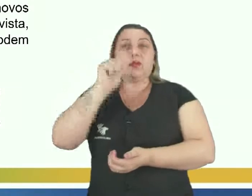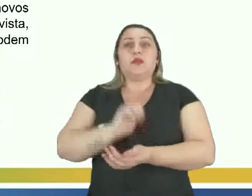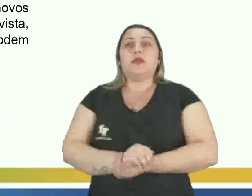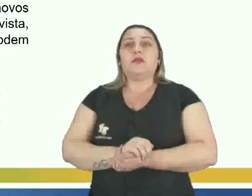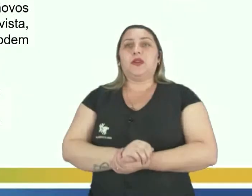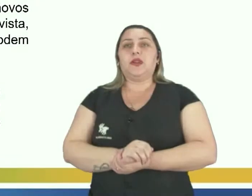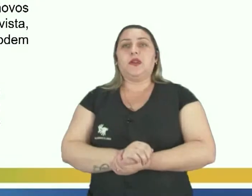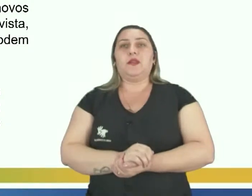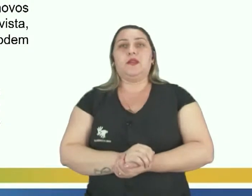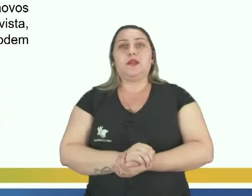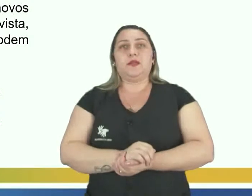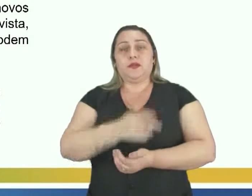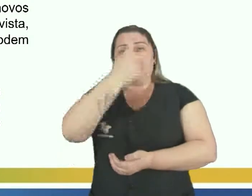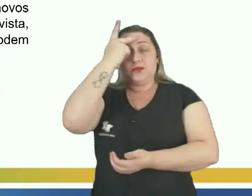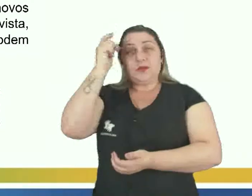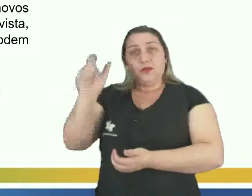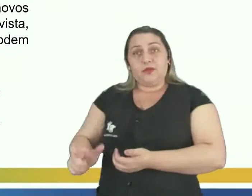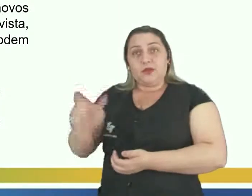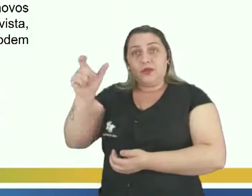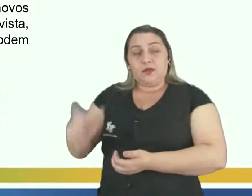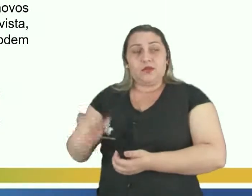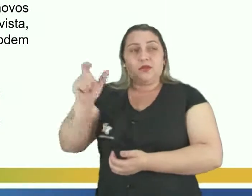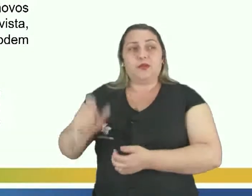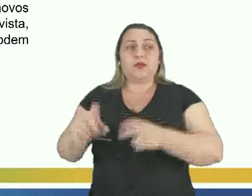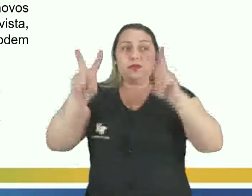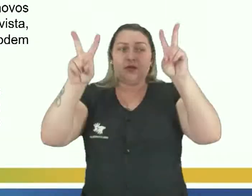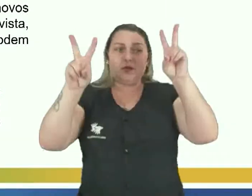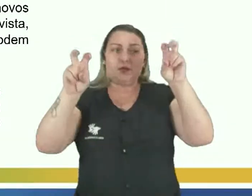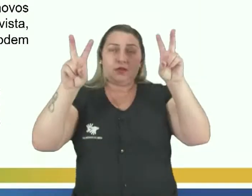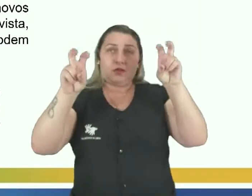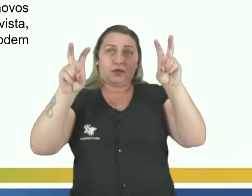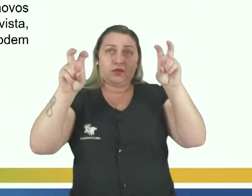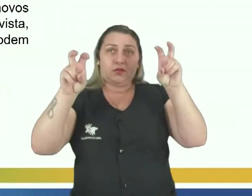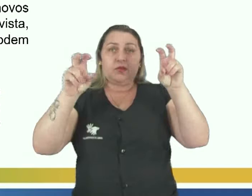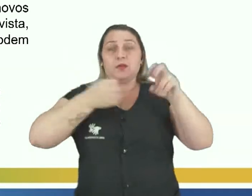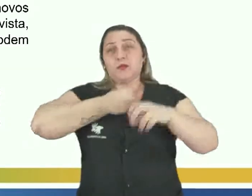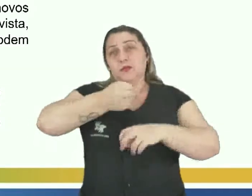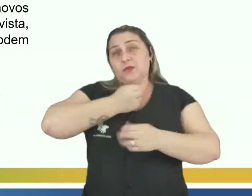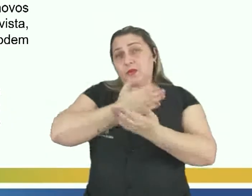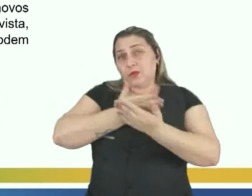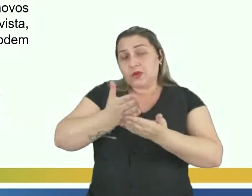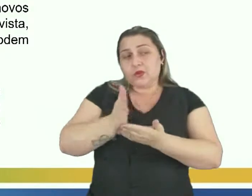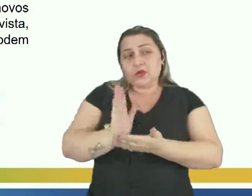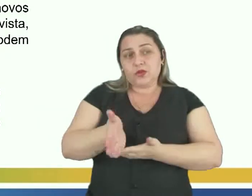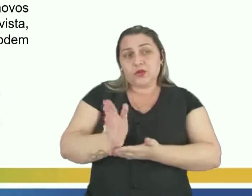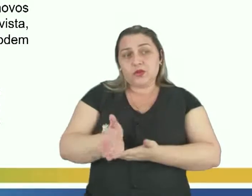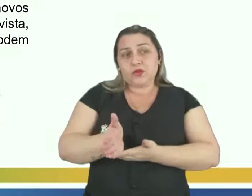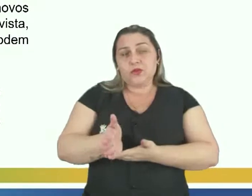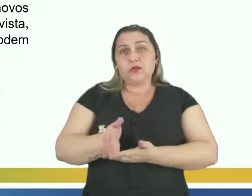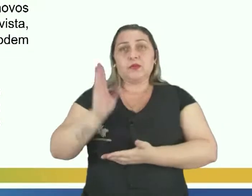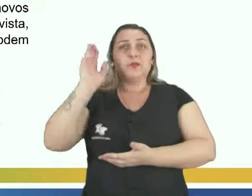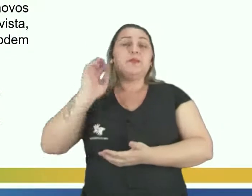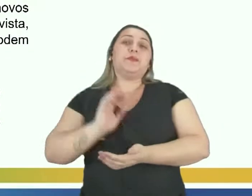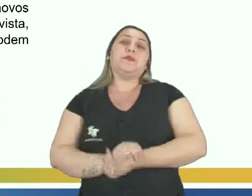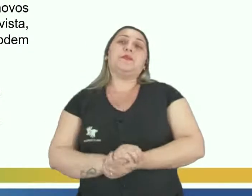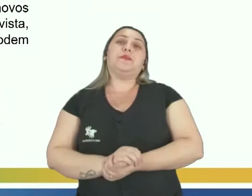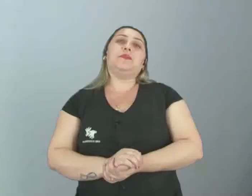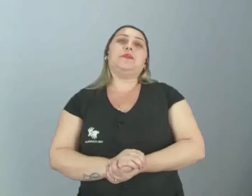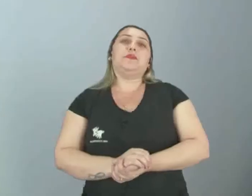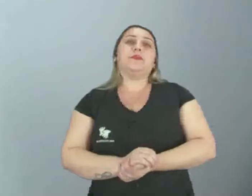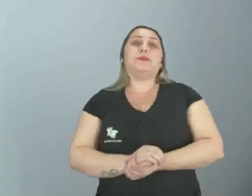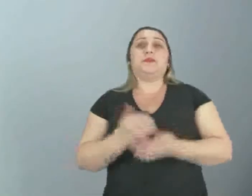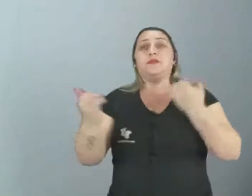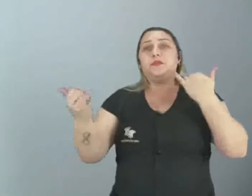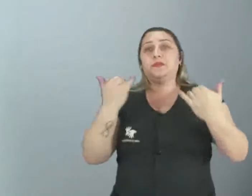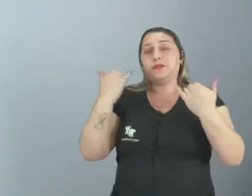foram criados por ele e o assunto que vai ser tratado nessa entrevista. Tá? Nesse comecinho já da entrevista, a gente já tem essas informações